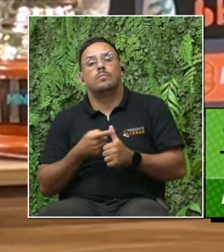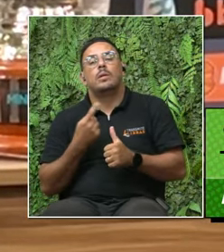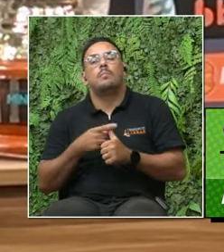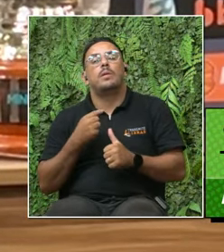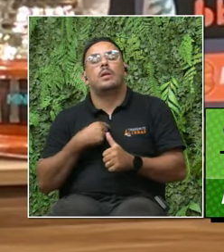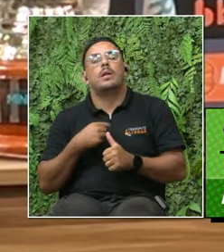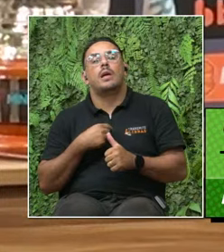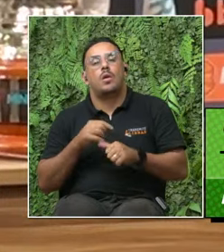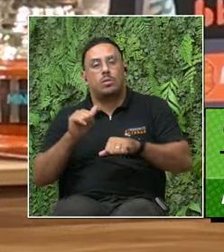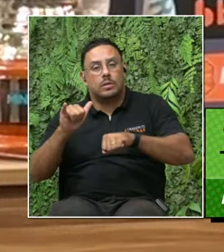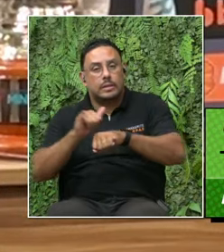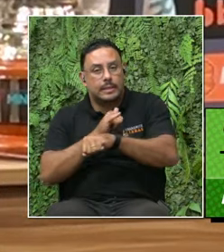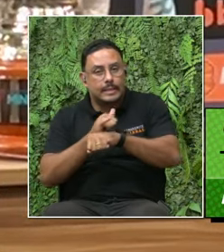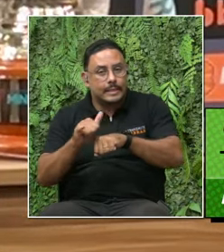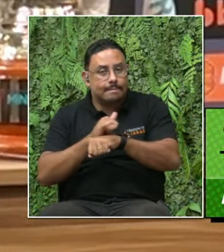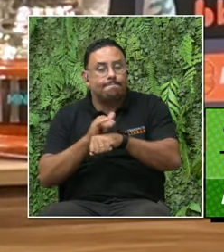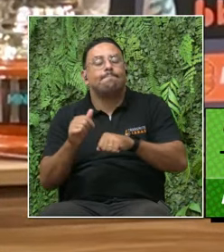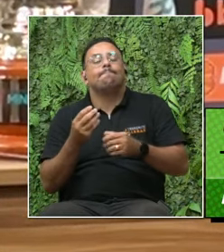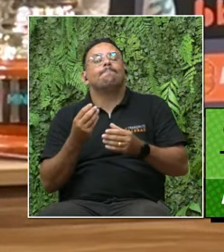primer Plan